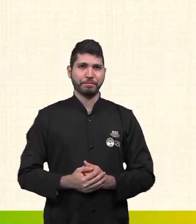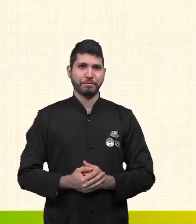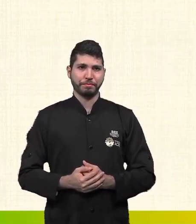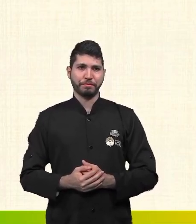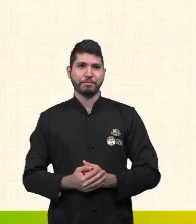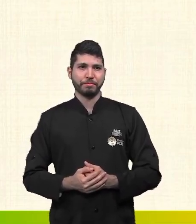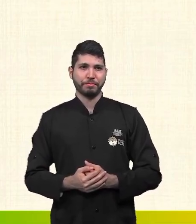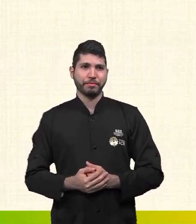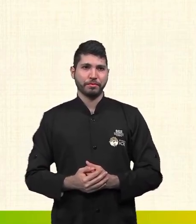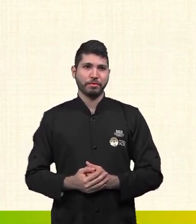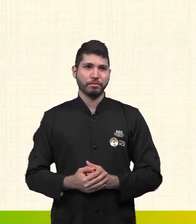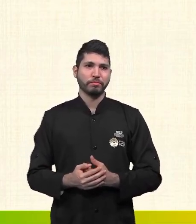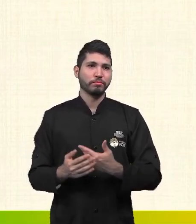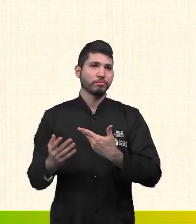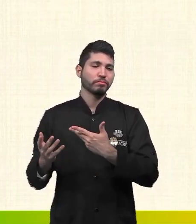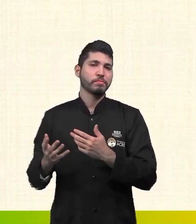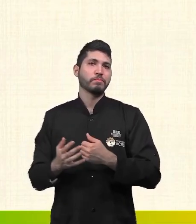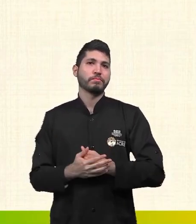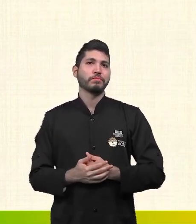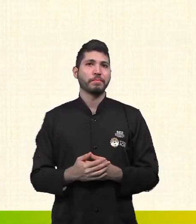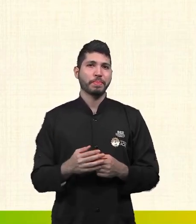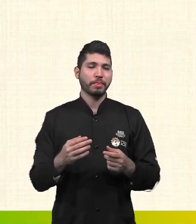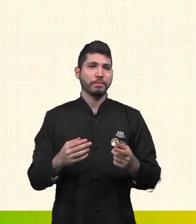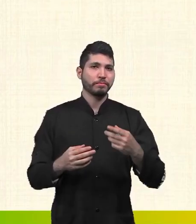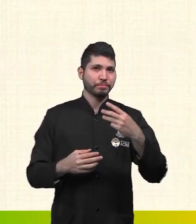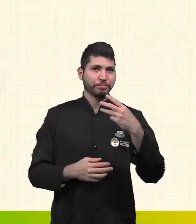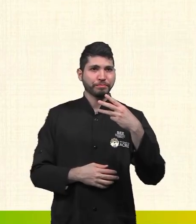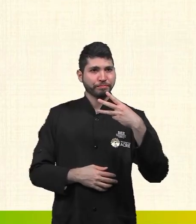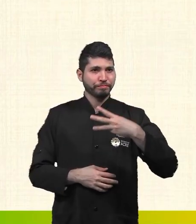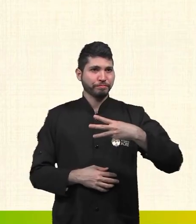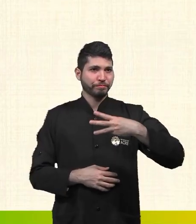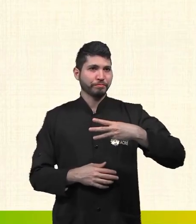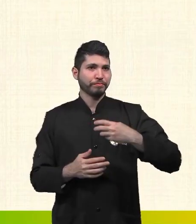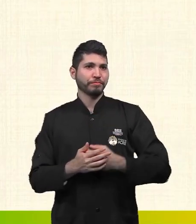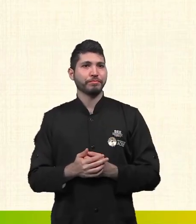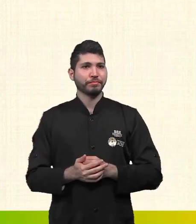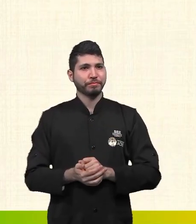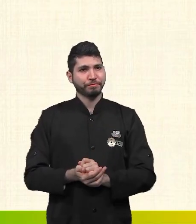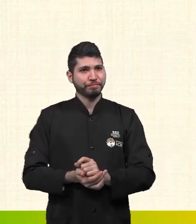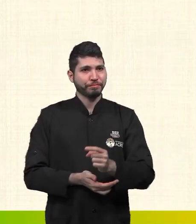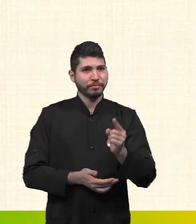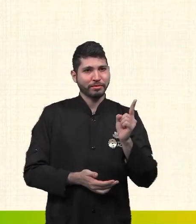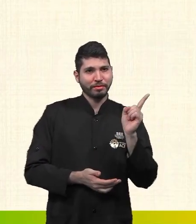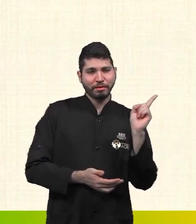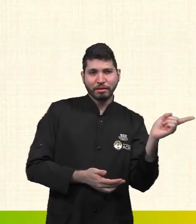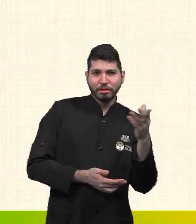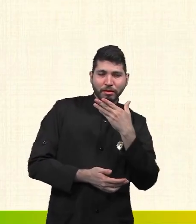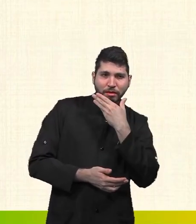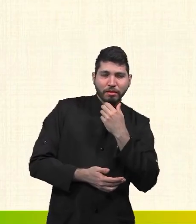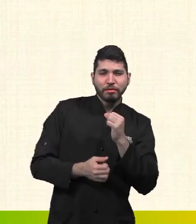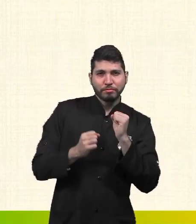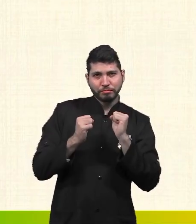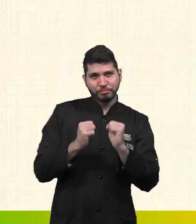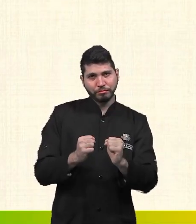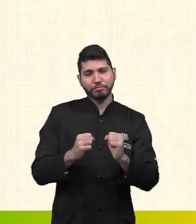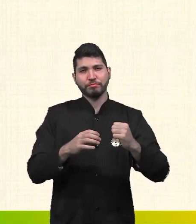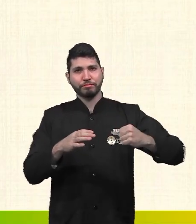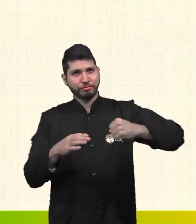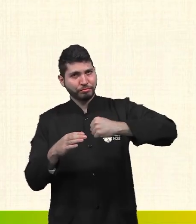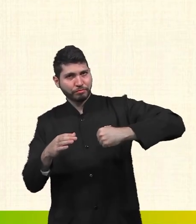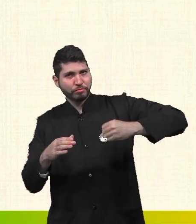bem. E na terceira, nós temos he can cook very well. Ele pode cozinhar muito